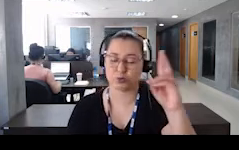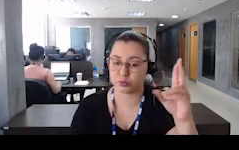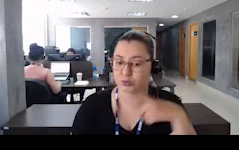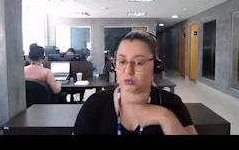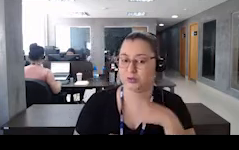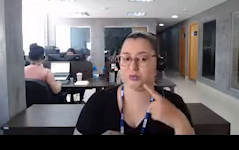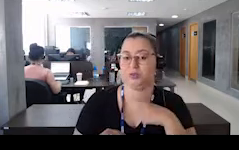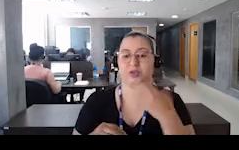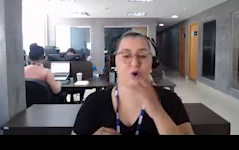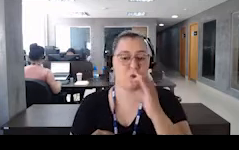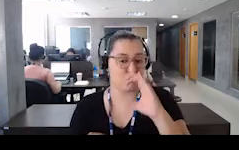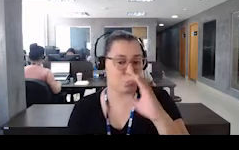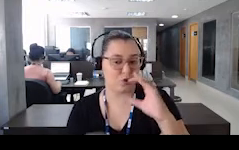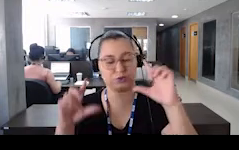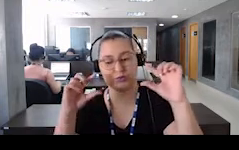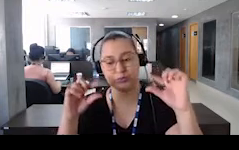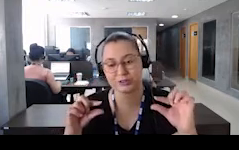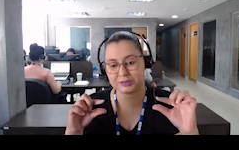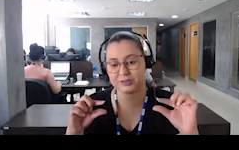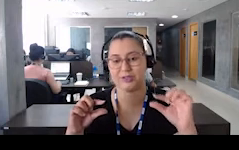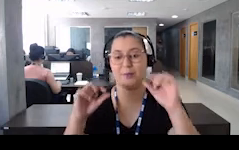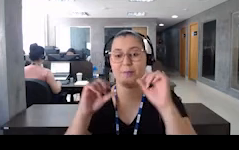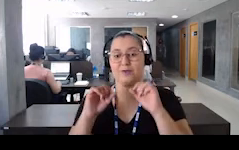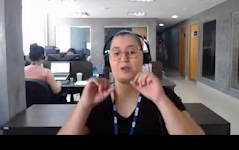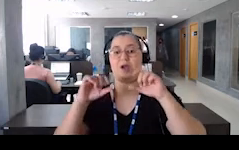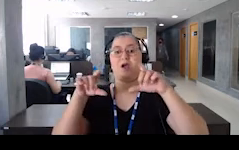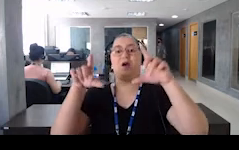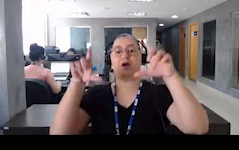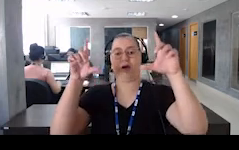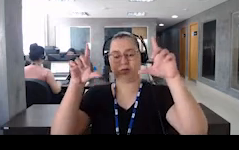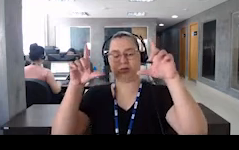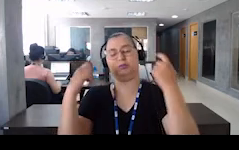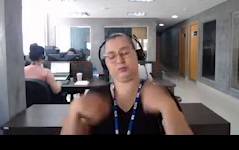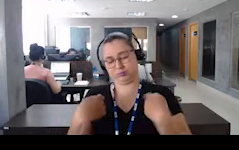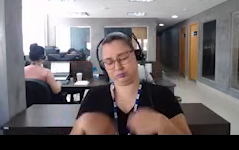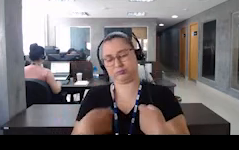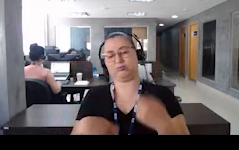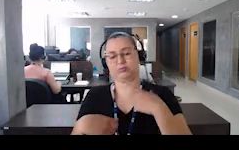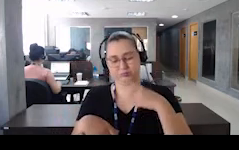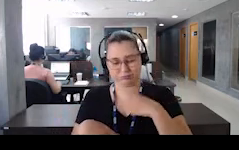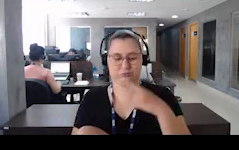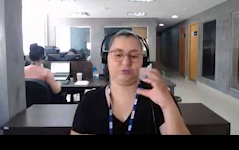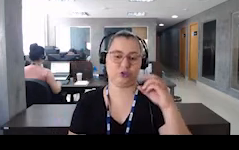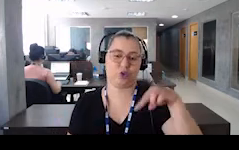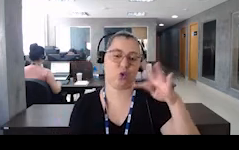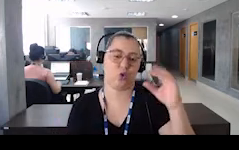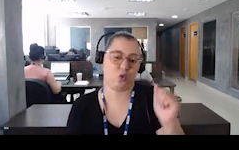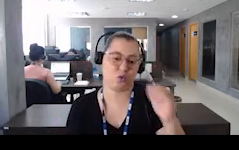Né? Só que o interruptor é para quando a corrente é pequena. Agora, quando a corrente é alta, a gente precisa do